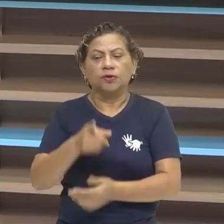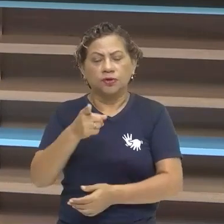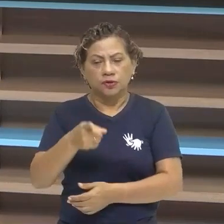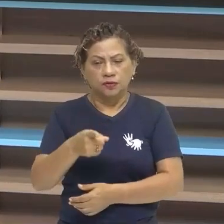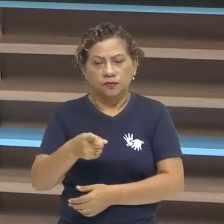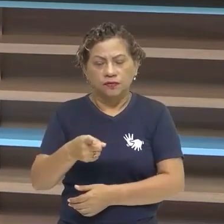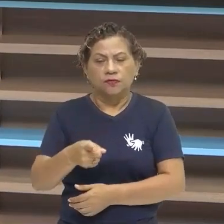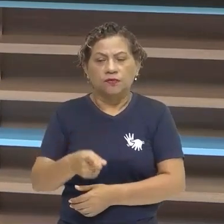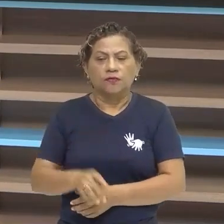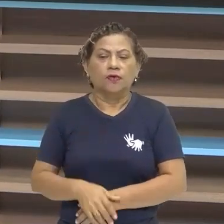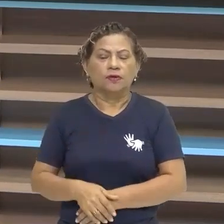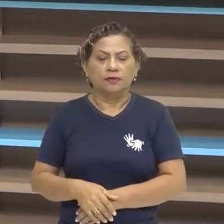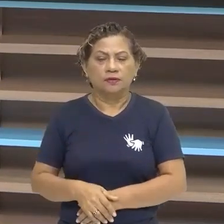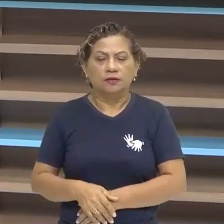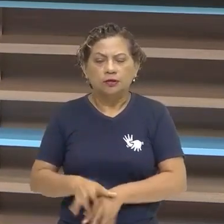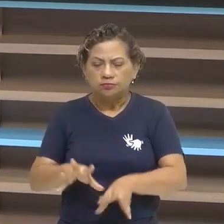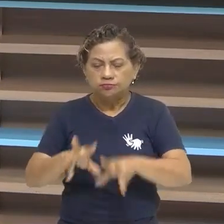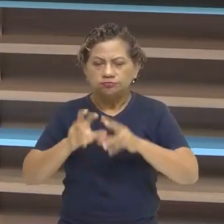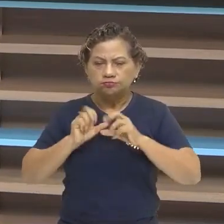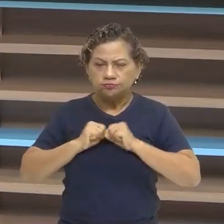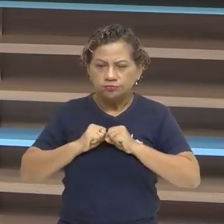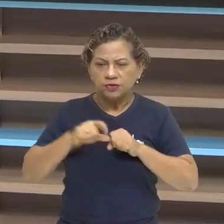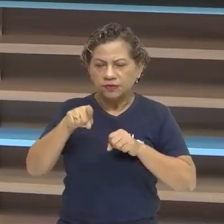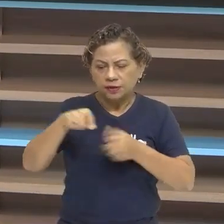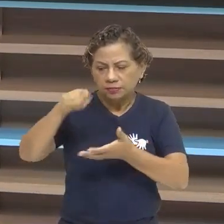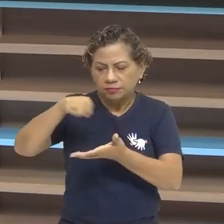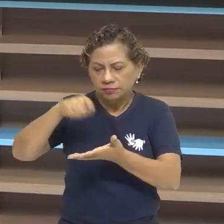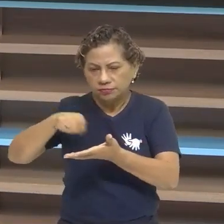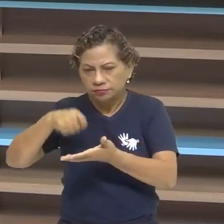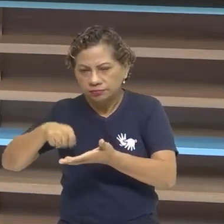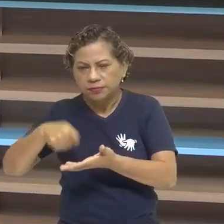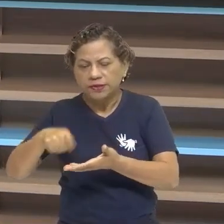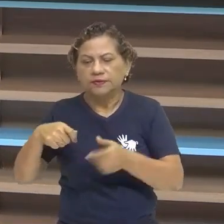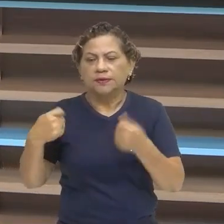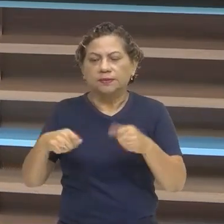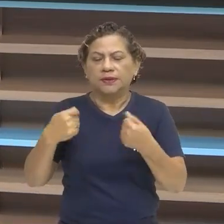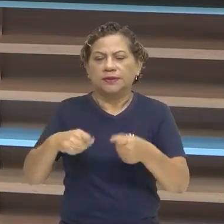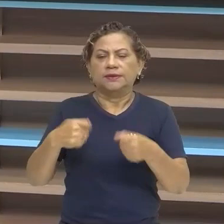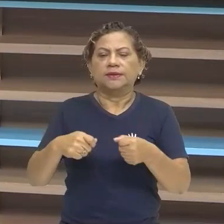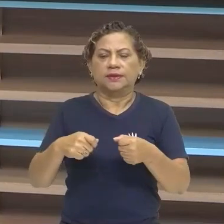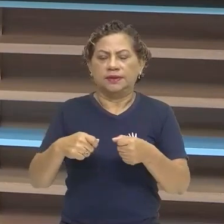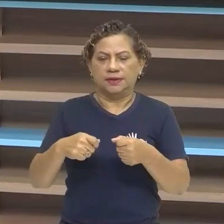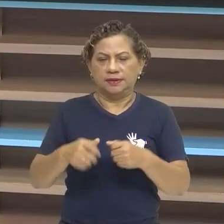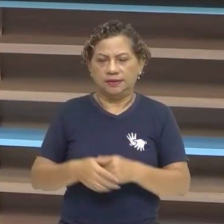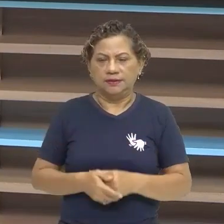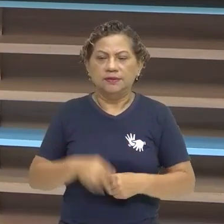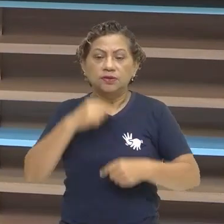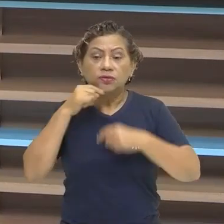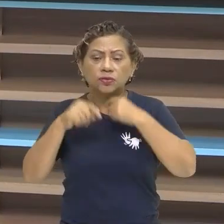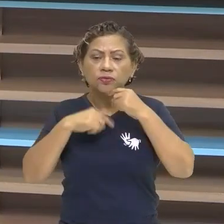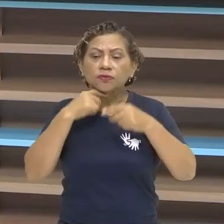sobretudo, anotado todos os pontos que você, por acaso, precise, né, tirar alguma